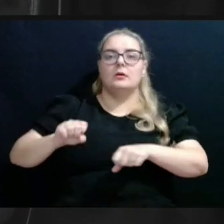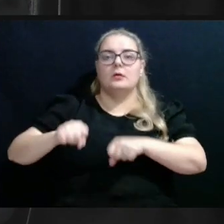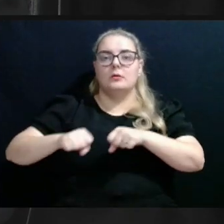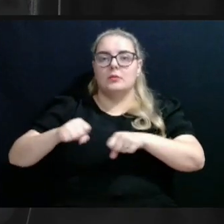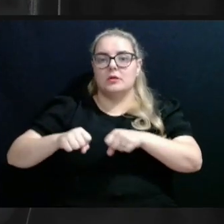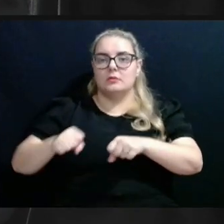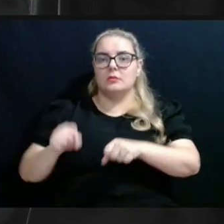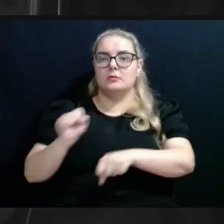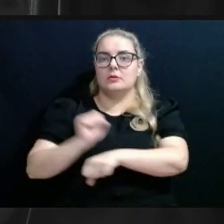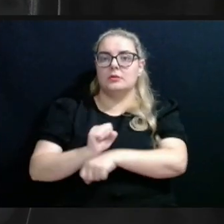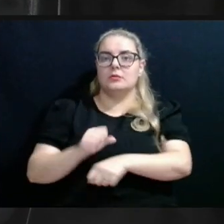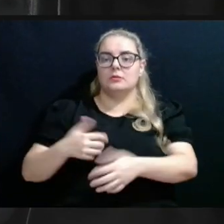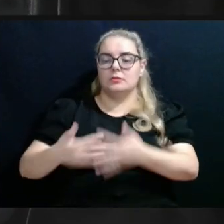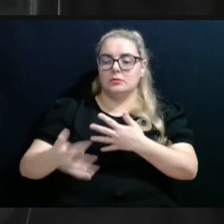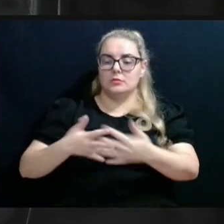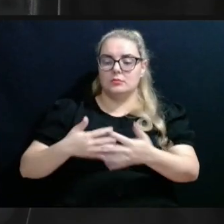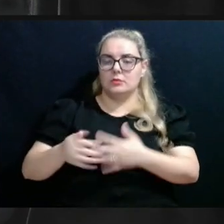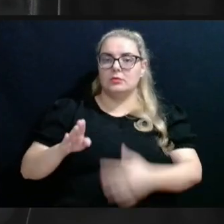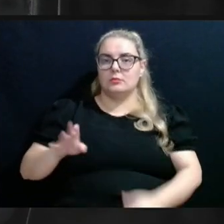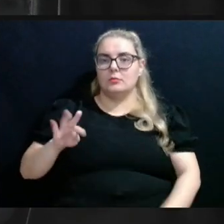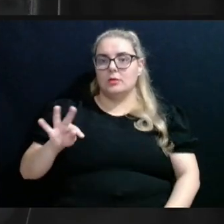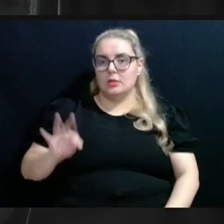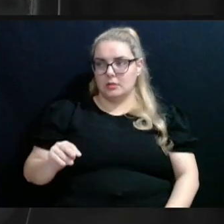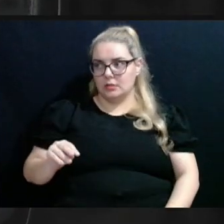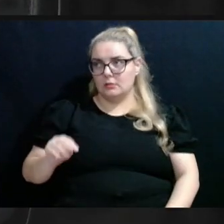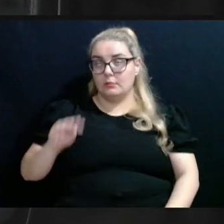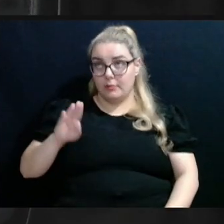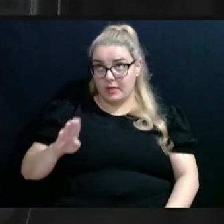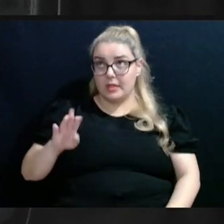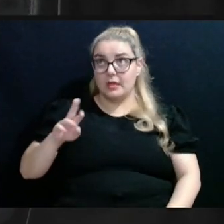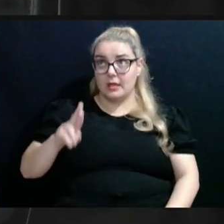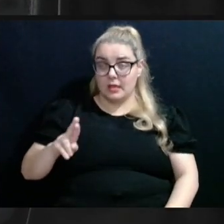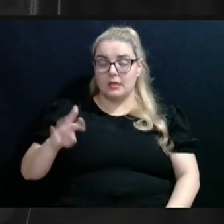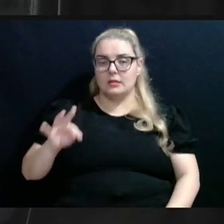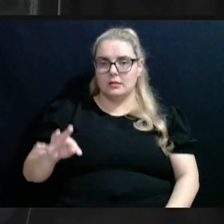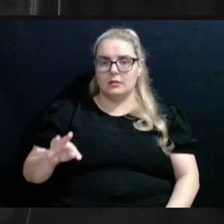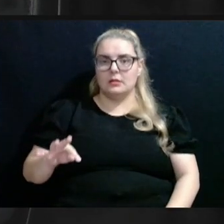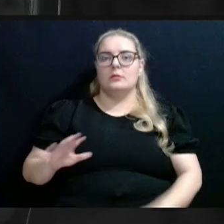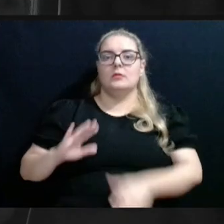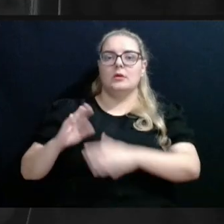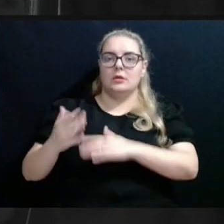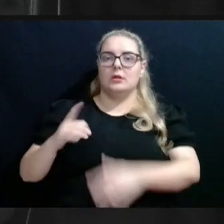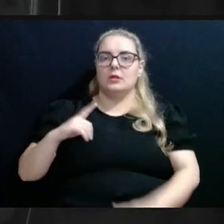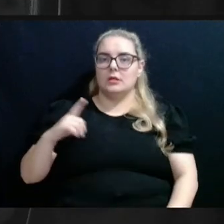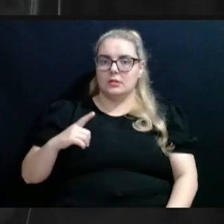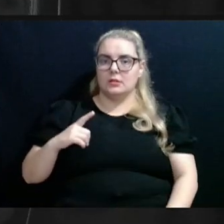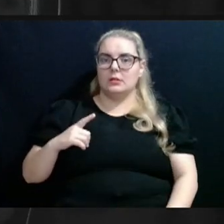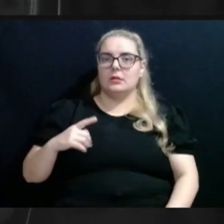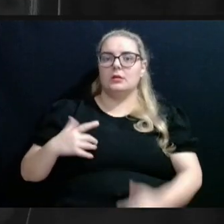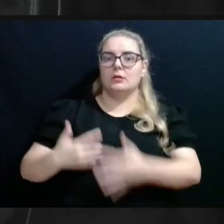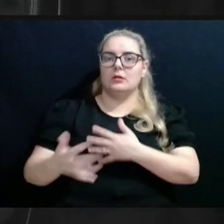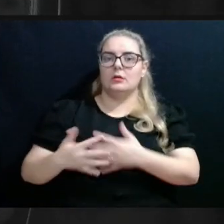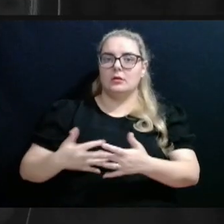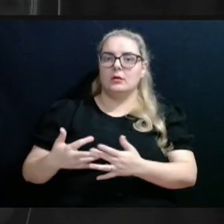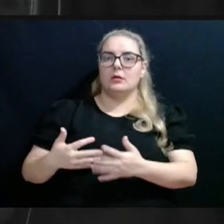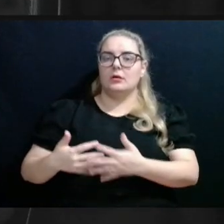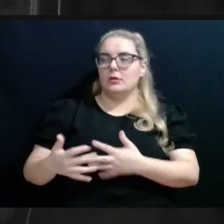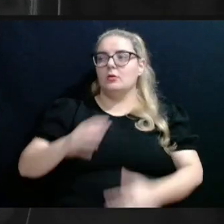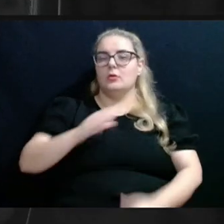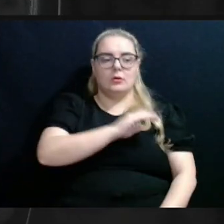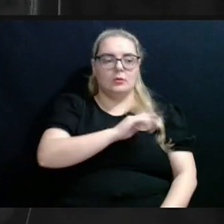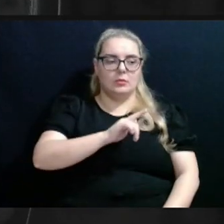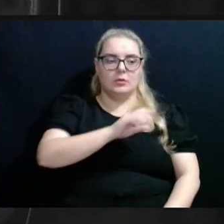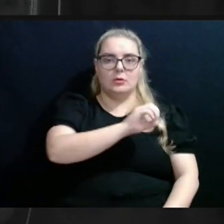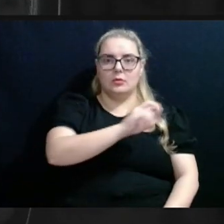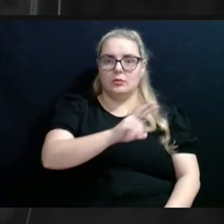BRTs, né, para que aquelas cidades, aqueles bairros onde existem os terminais BRTs, Campo Grande e Ouro Verde, possam utilizar das bicicletas